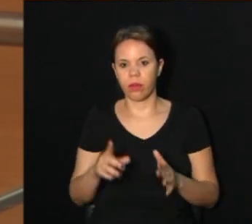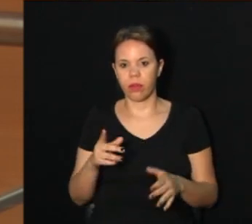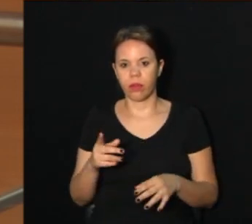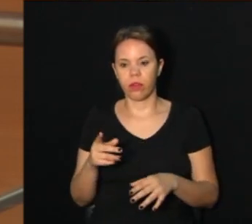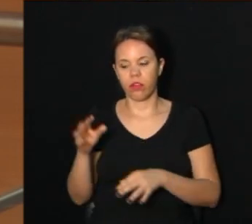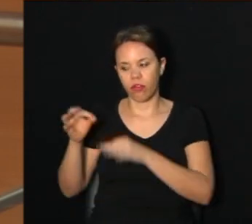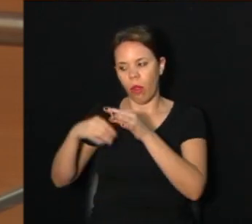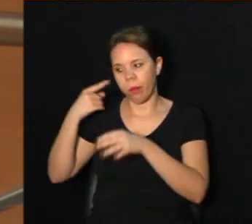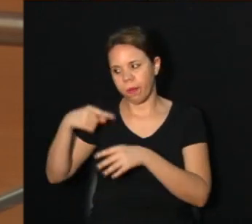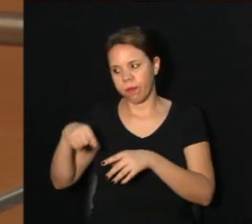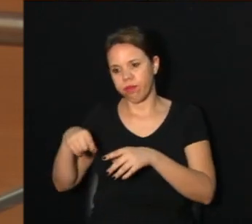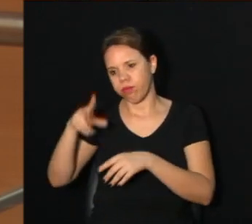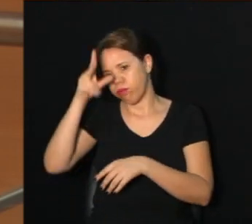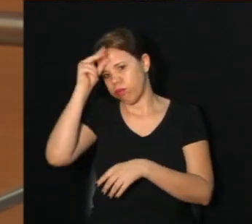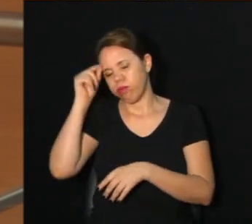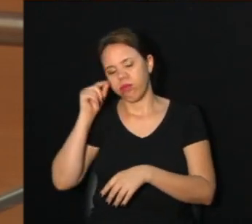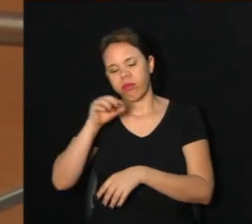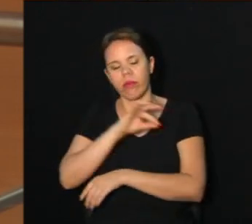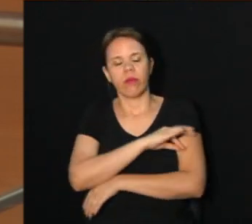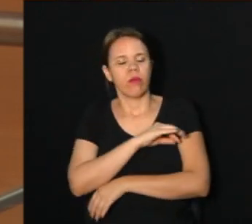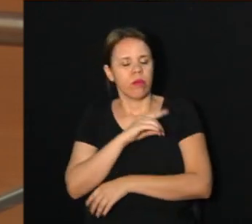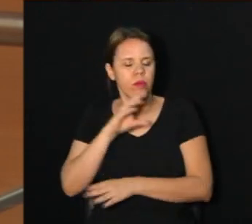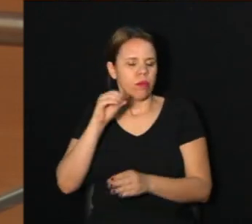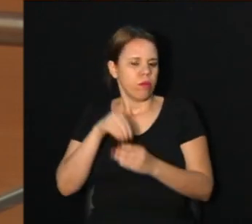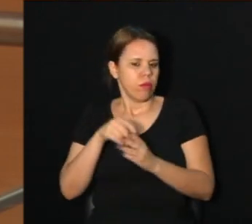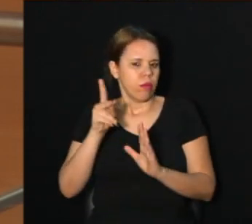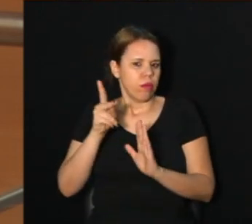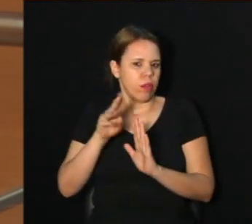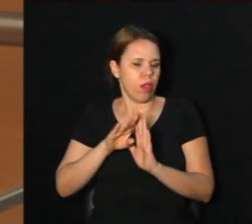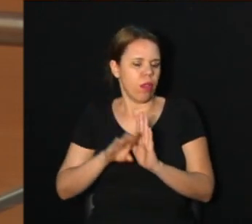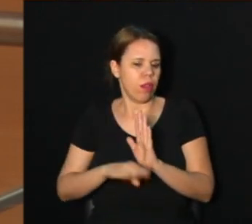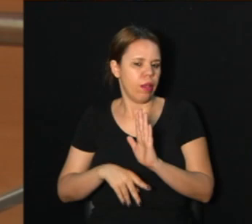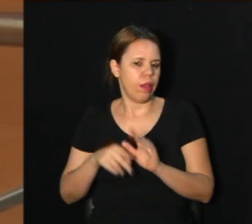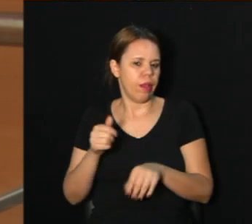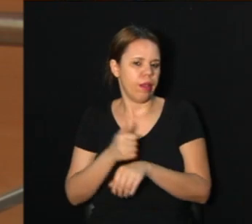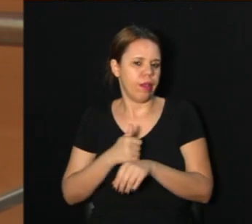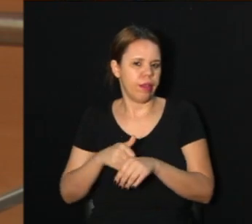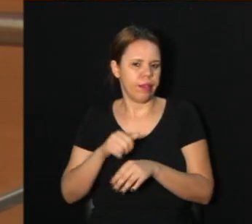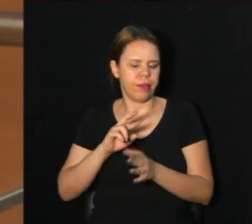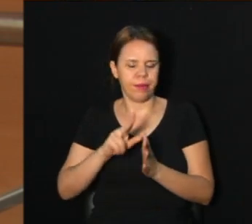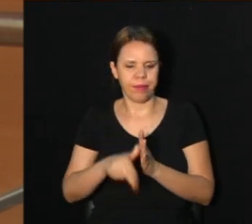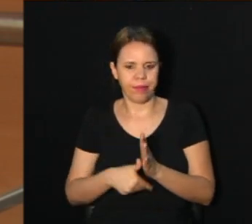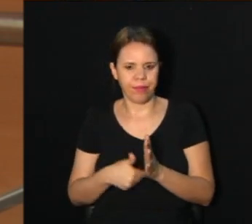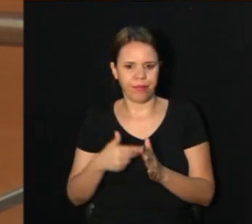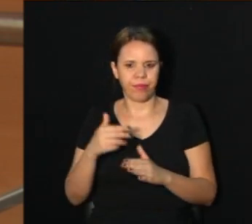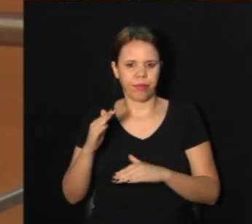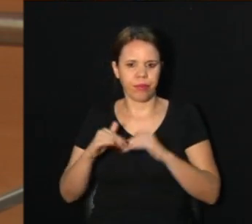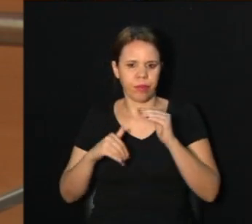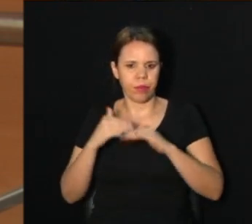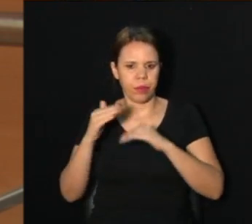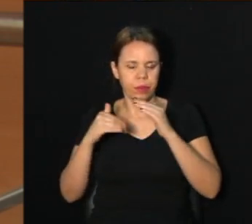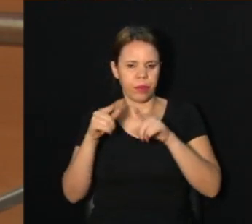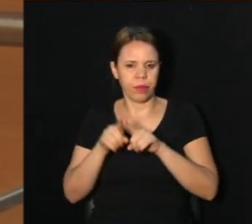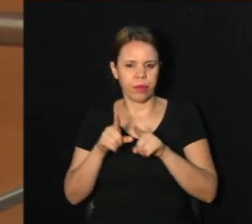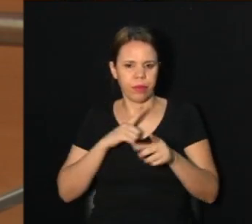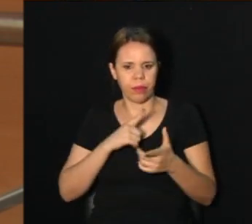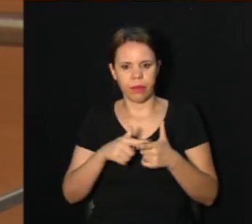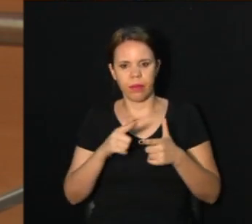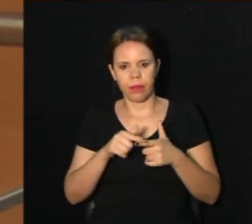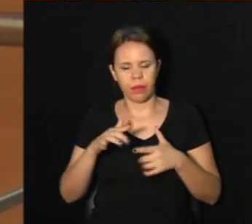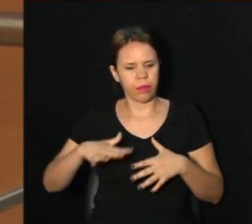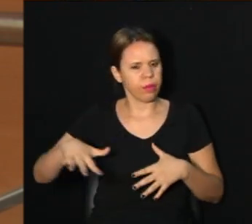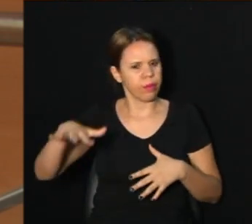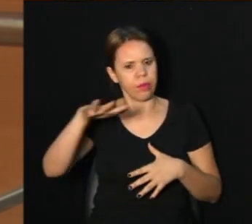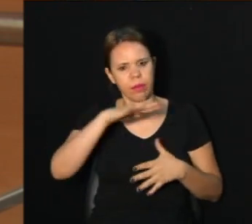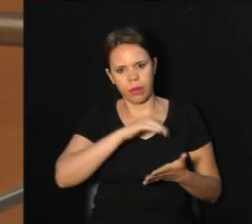procuradores municipais. Dentro do plano de carga e carreira da prefeitura, são vários os planos, temos problemas em todas as